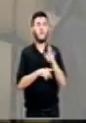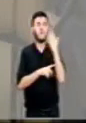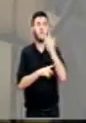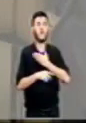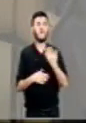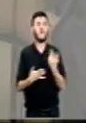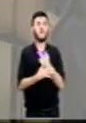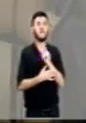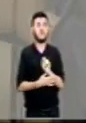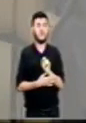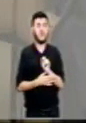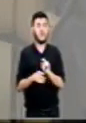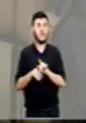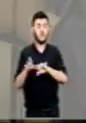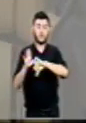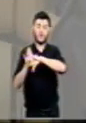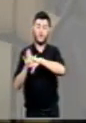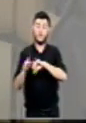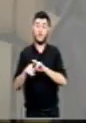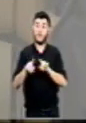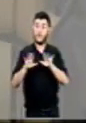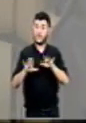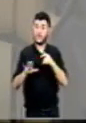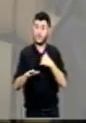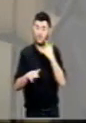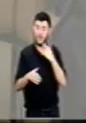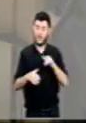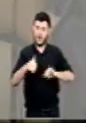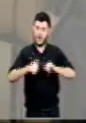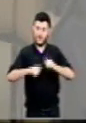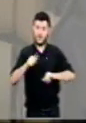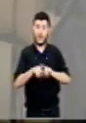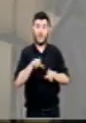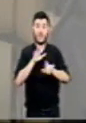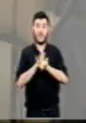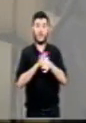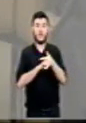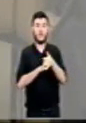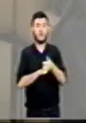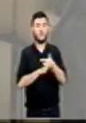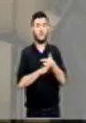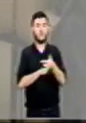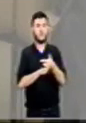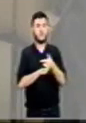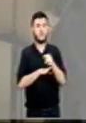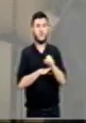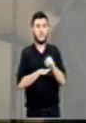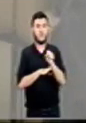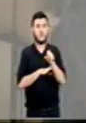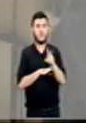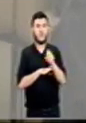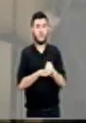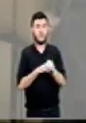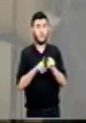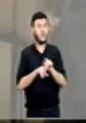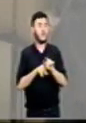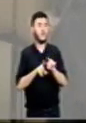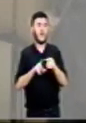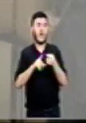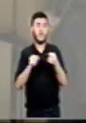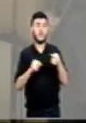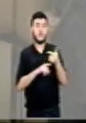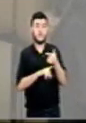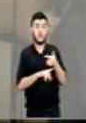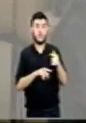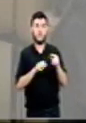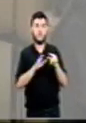artigo 2º, parágrafo 1º da Lei 12.850, obstrução da justiça.